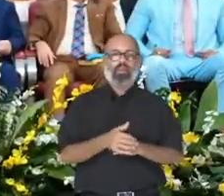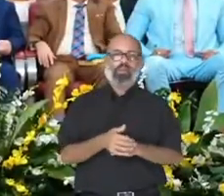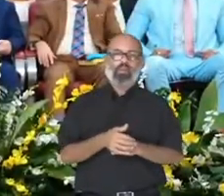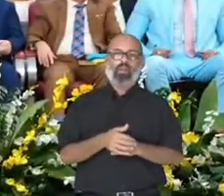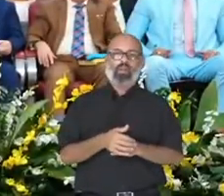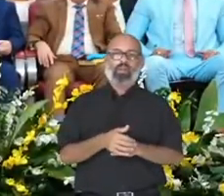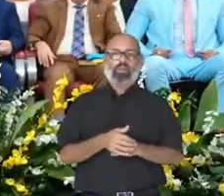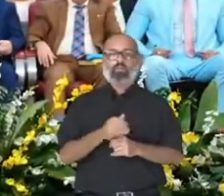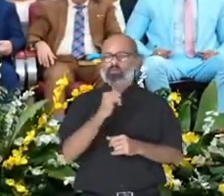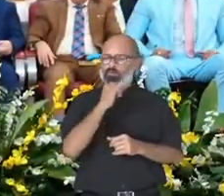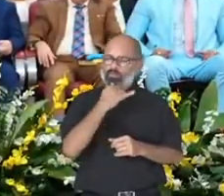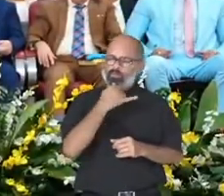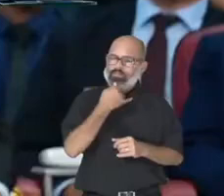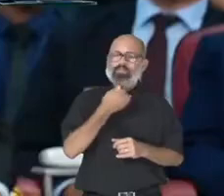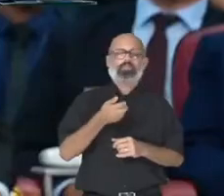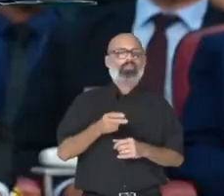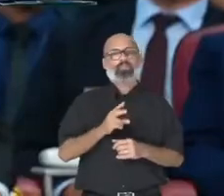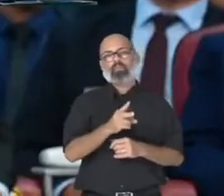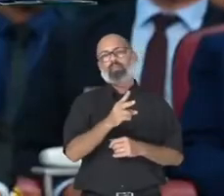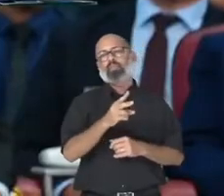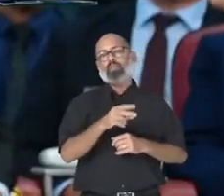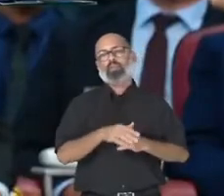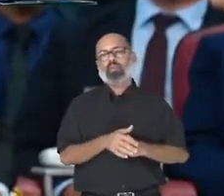Eles permanecem tristes.